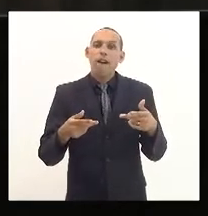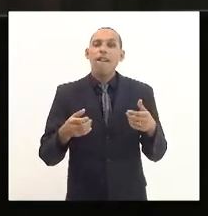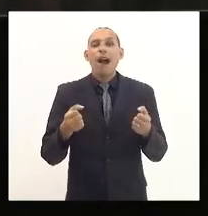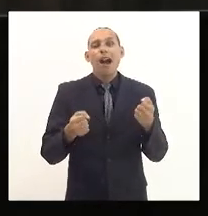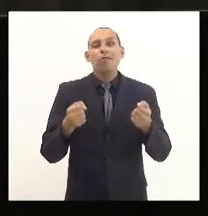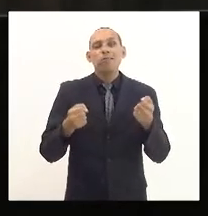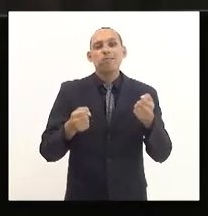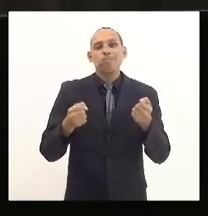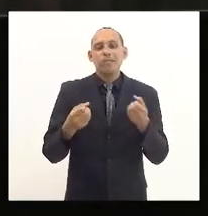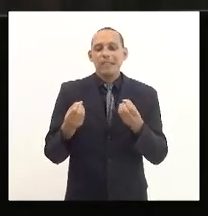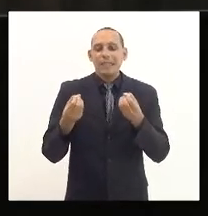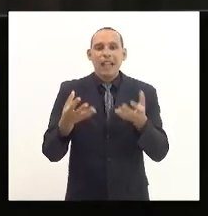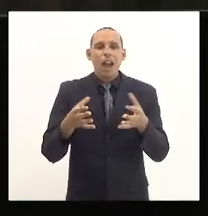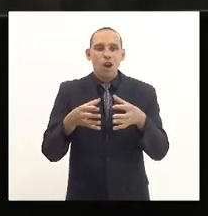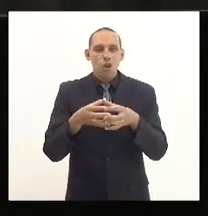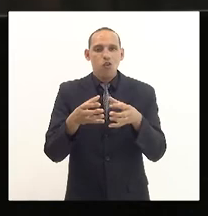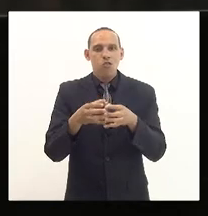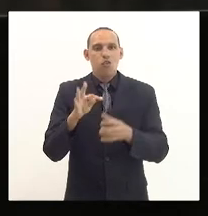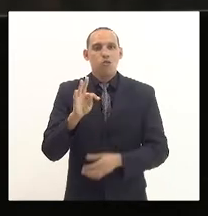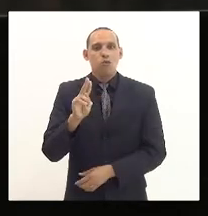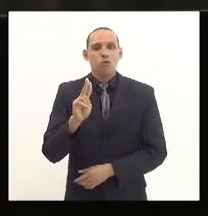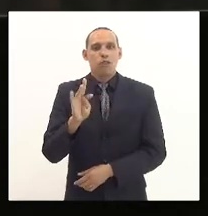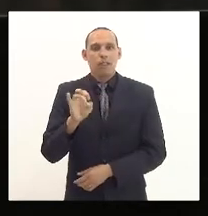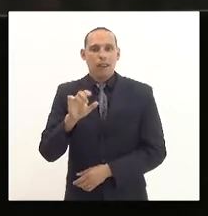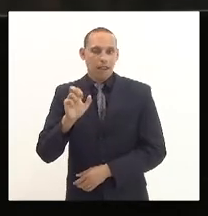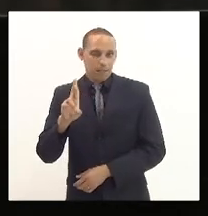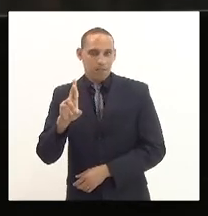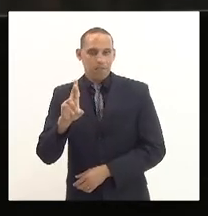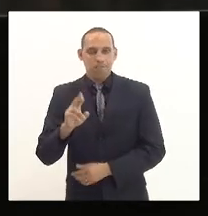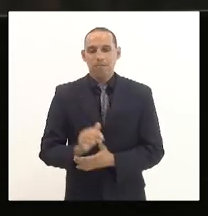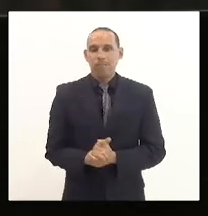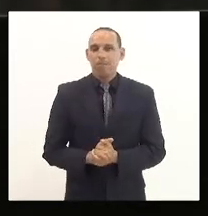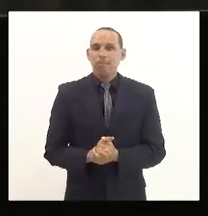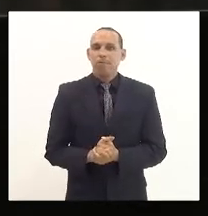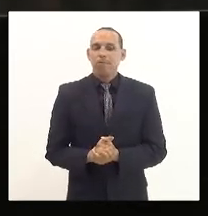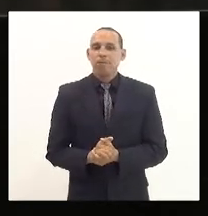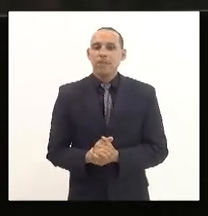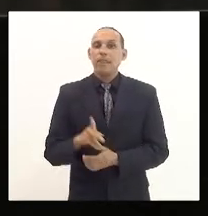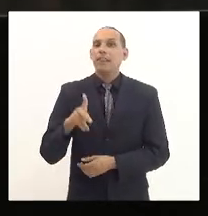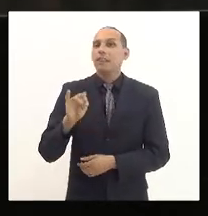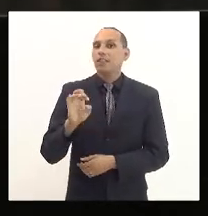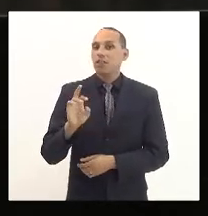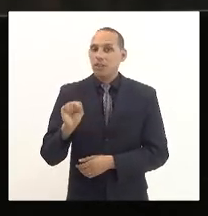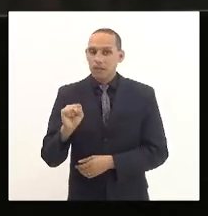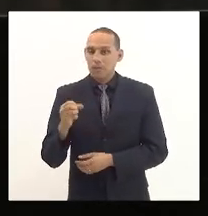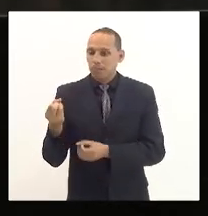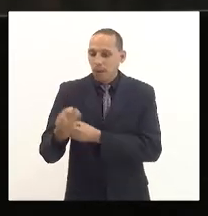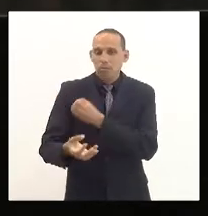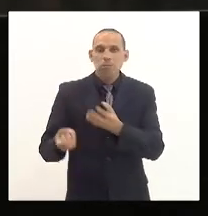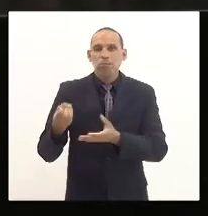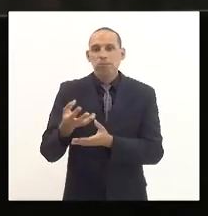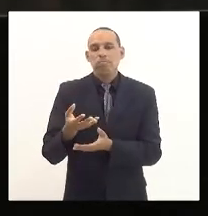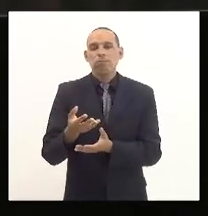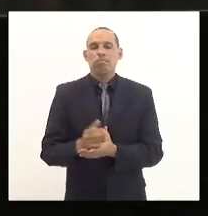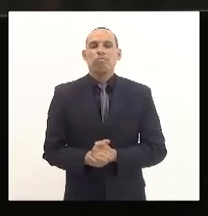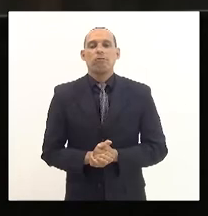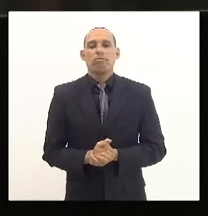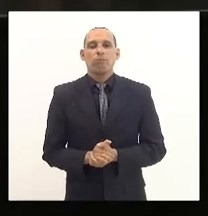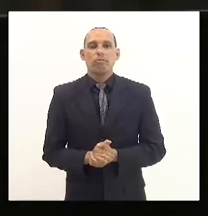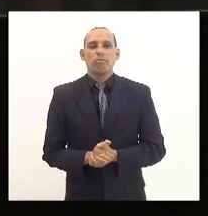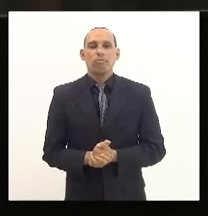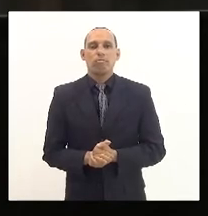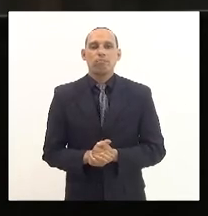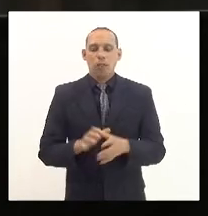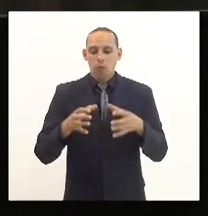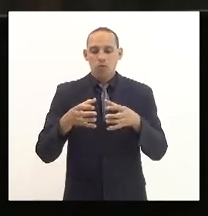são entregas para os conselhos tutelares vem entregar os veículos e os kits né para o o